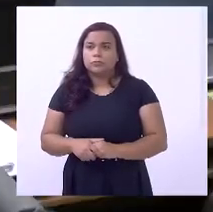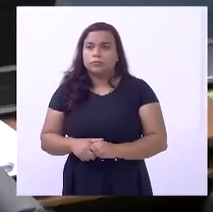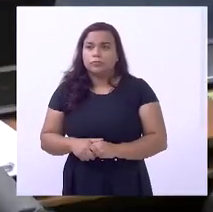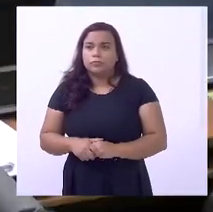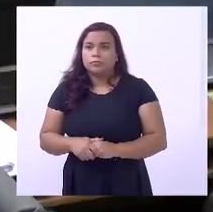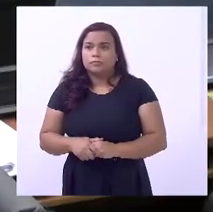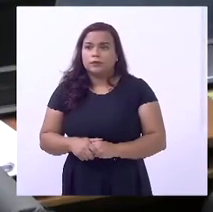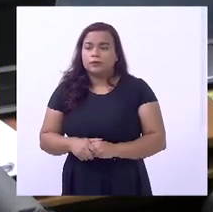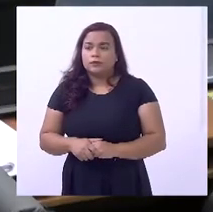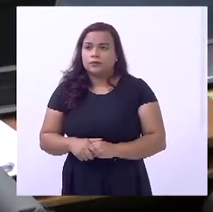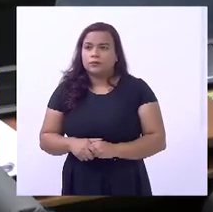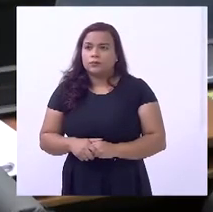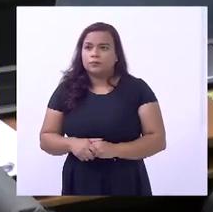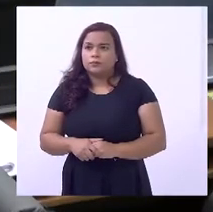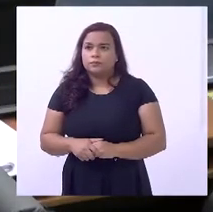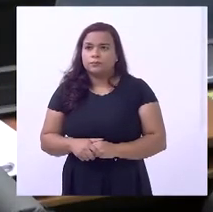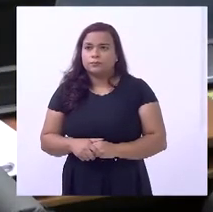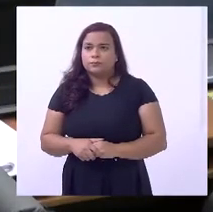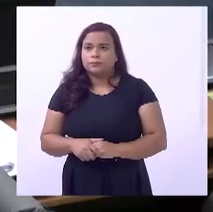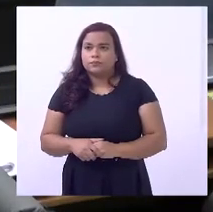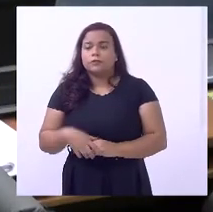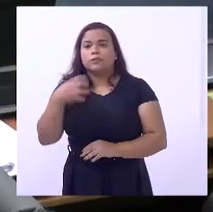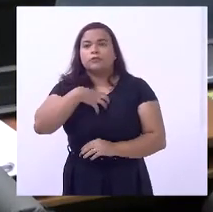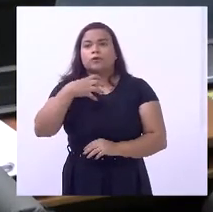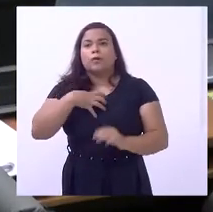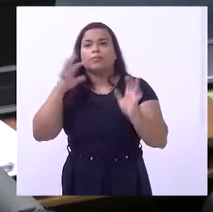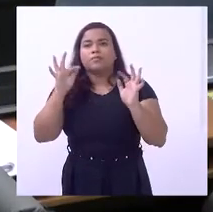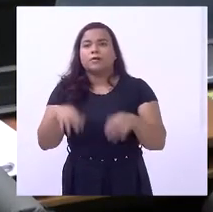Por favor. Forma final.